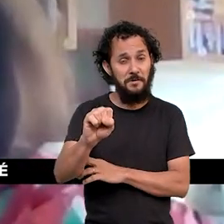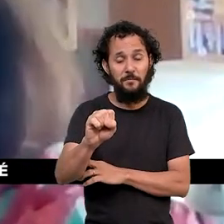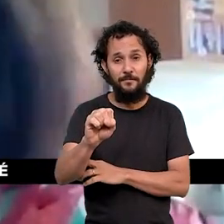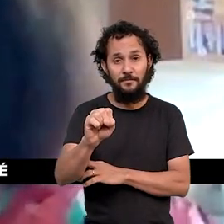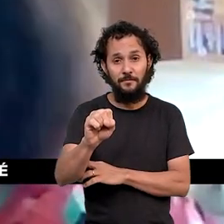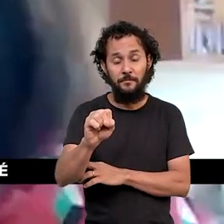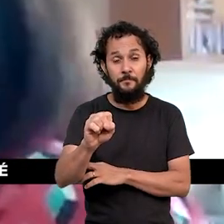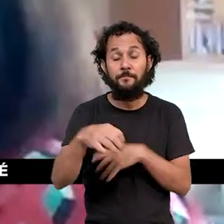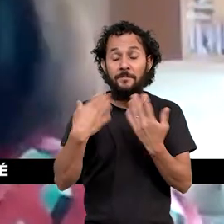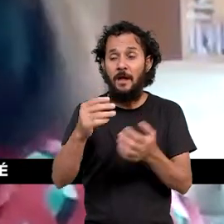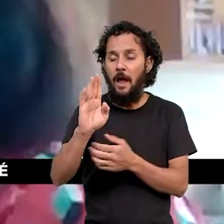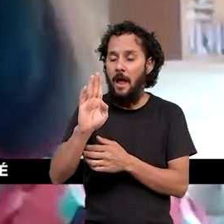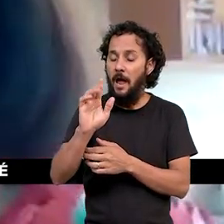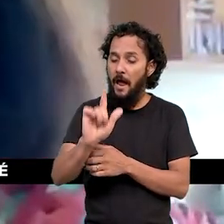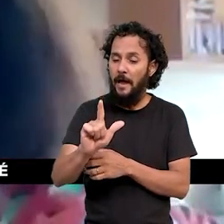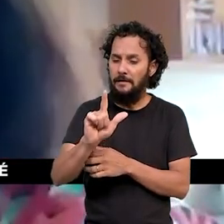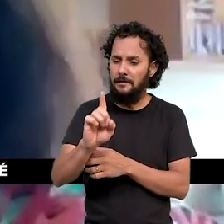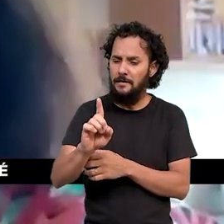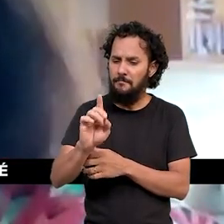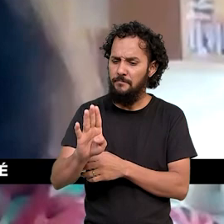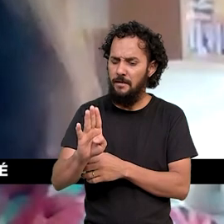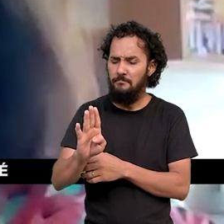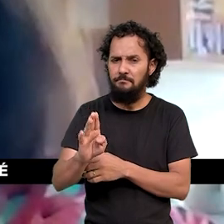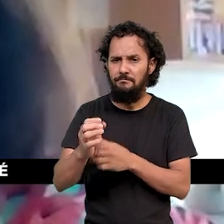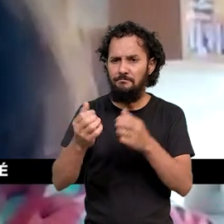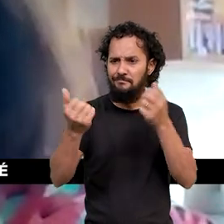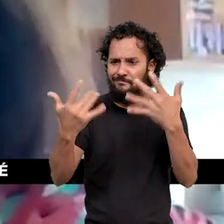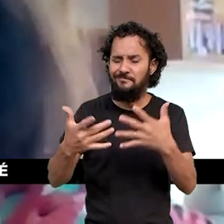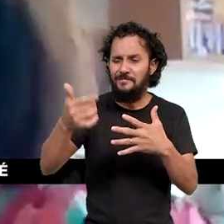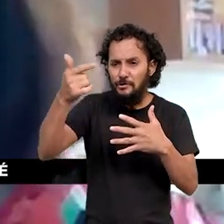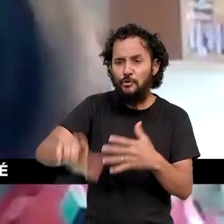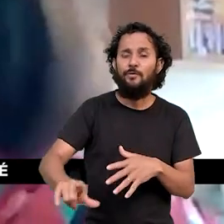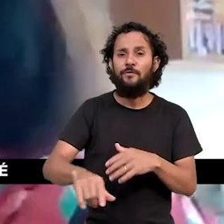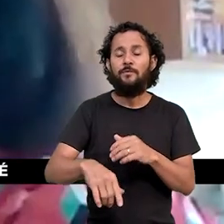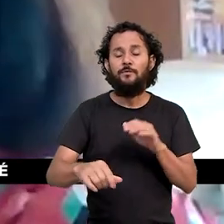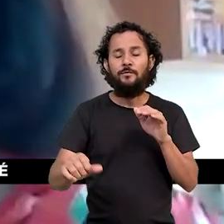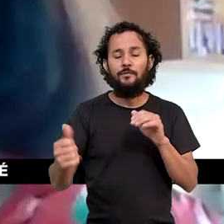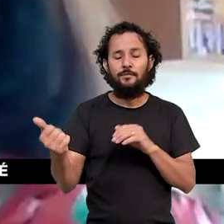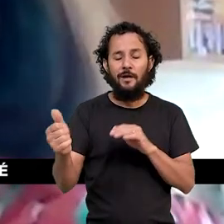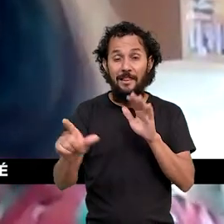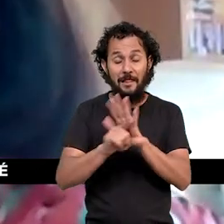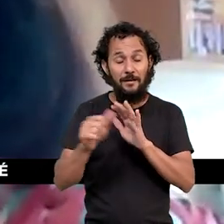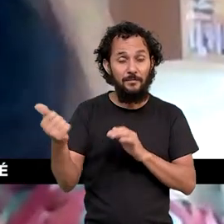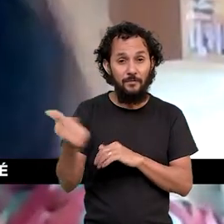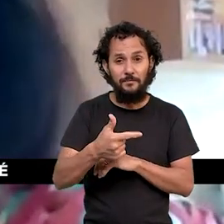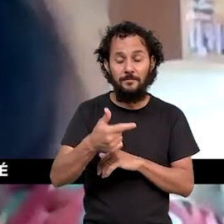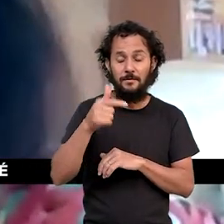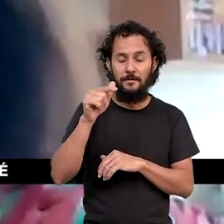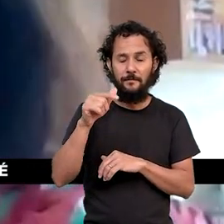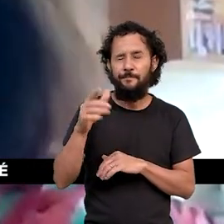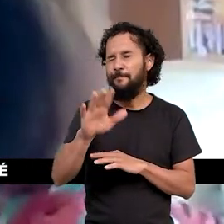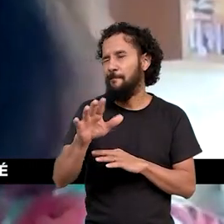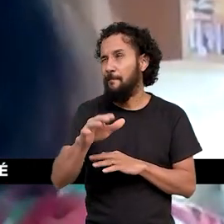88. A LDB, ela vai retomar isso. A Lei